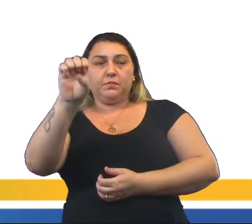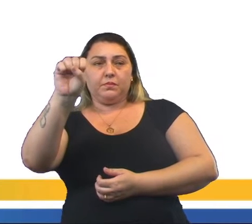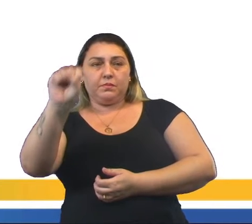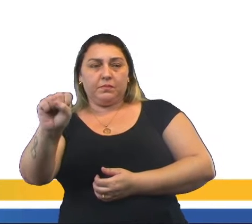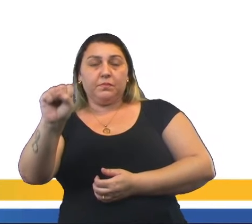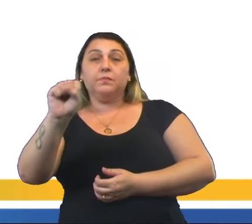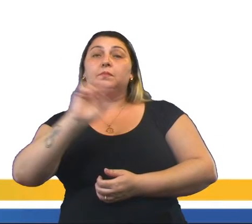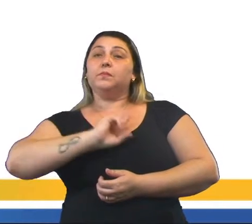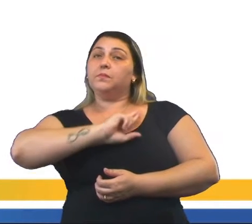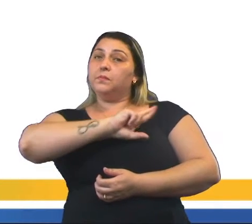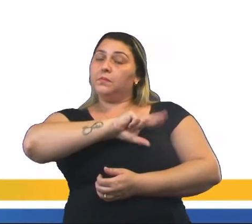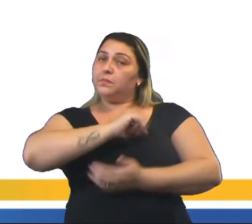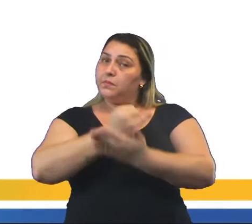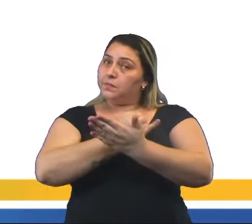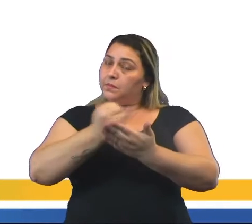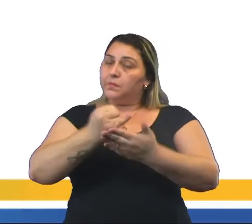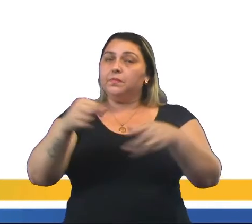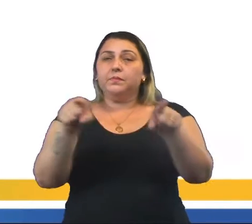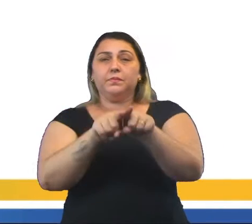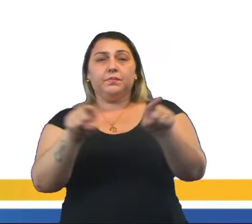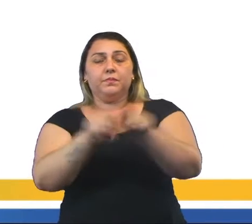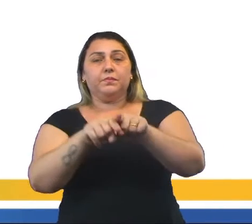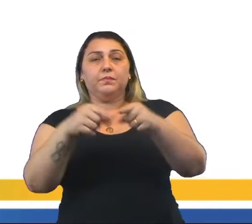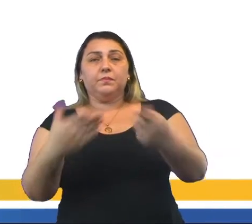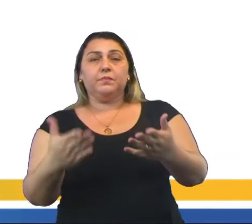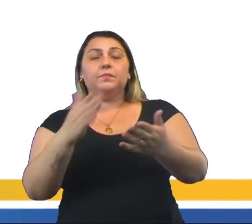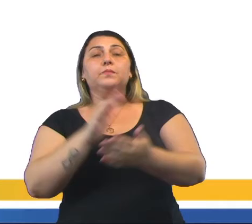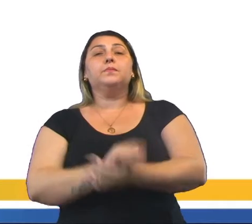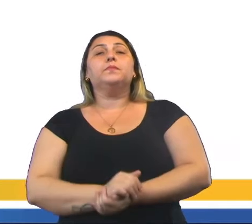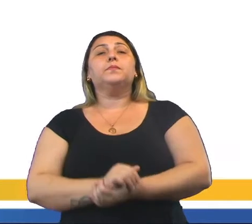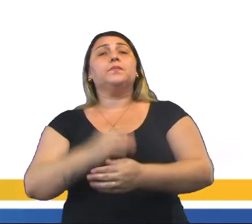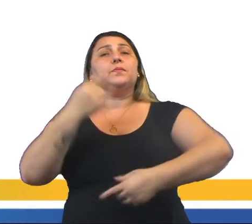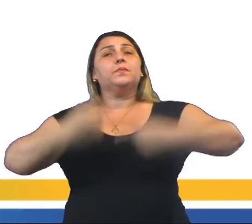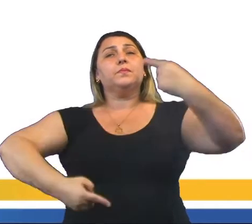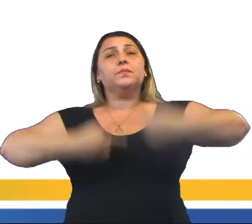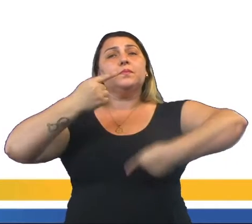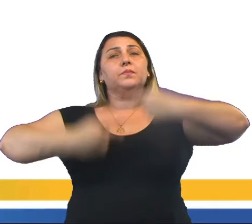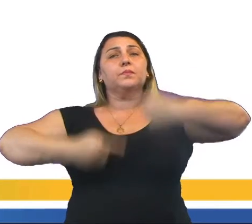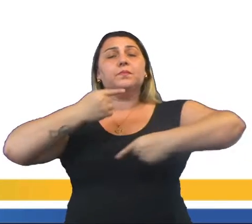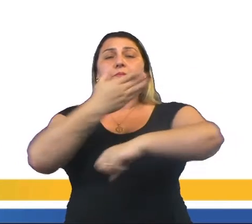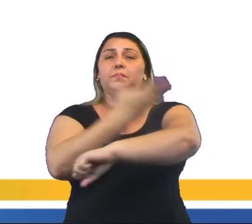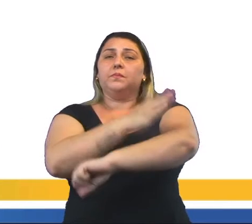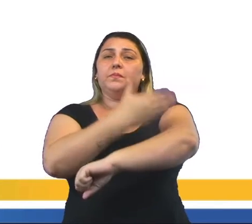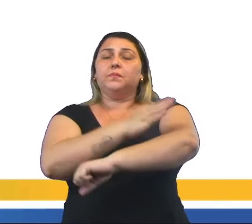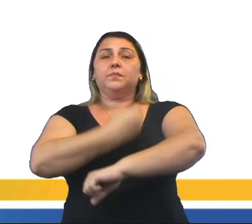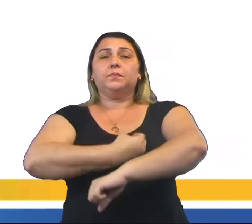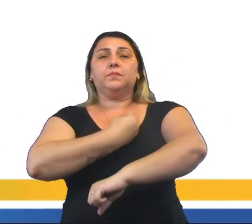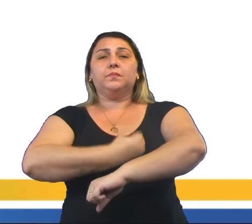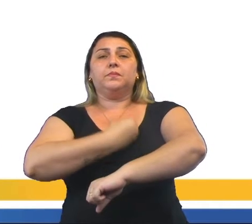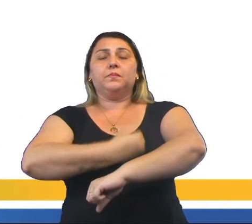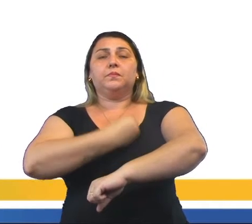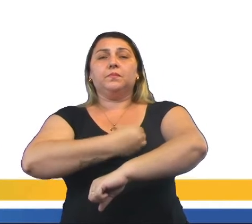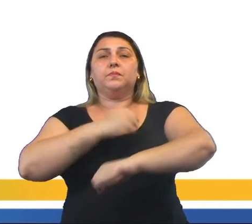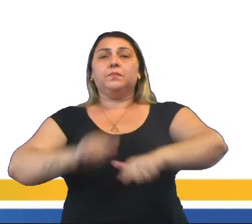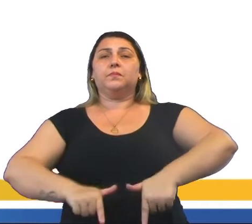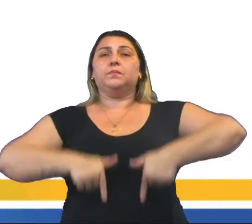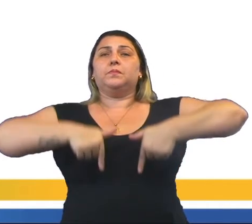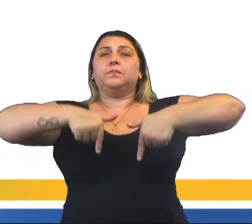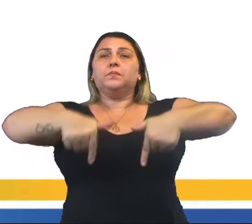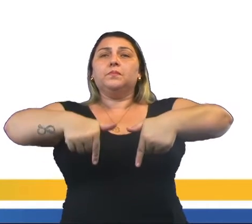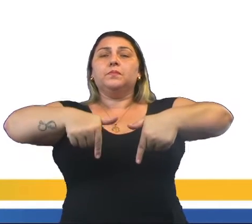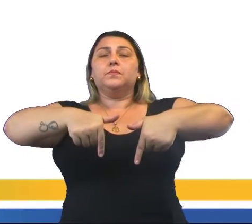do romantismo e também ele é um ativista político. Ele participou intensamente das